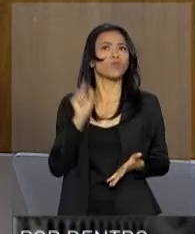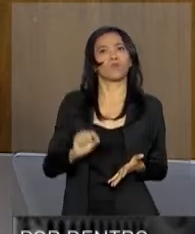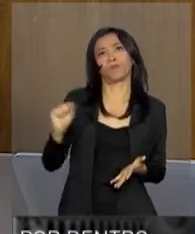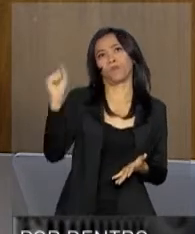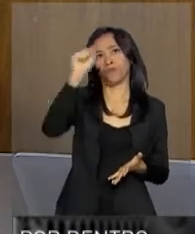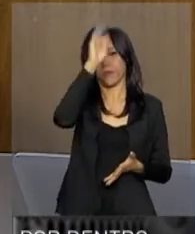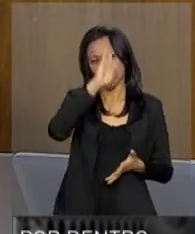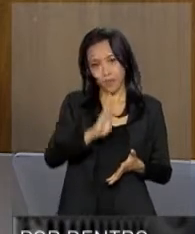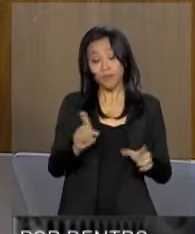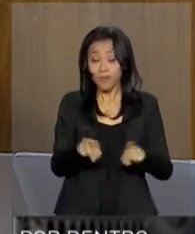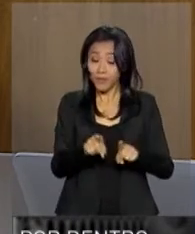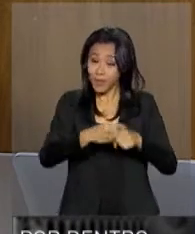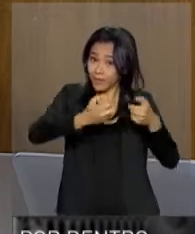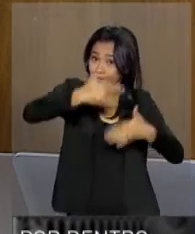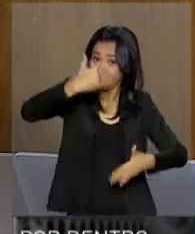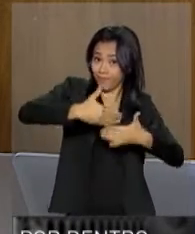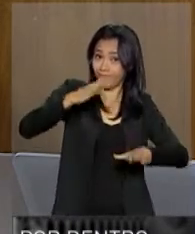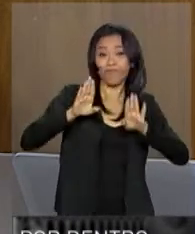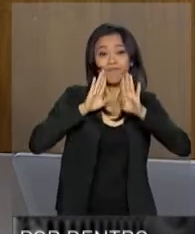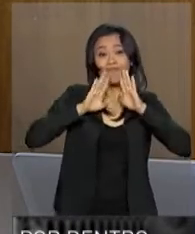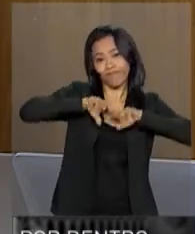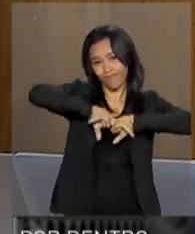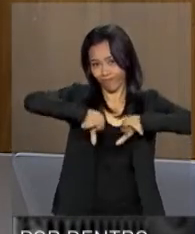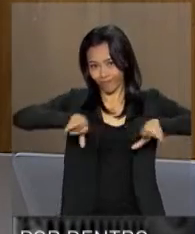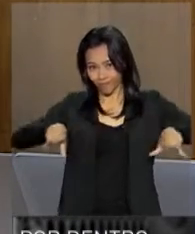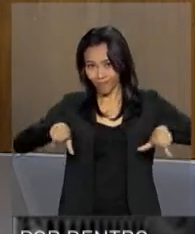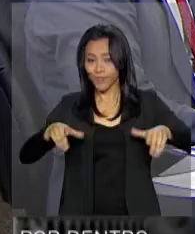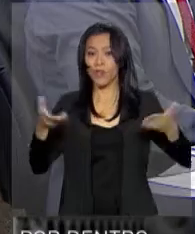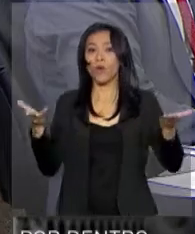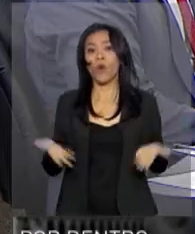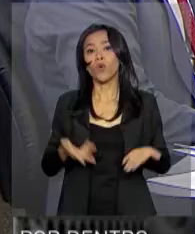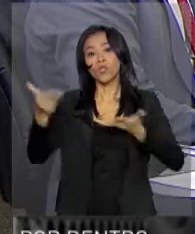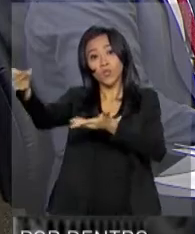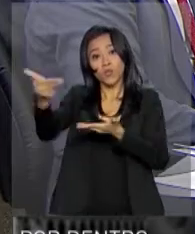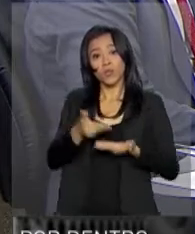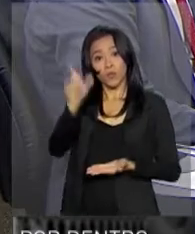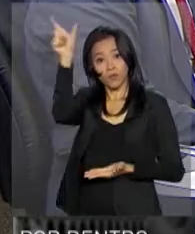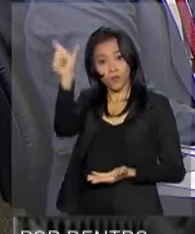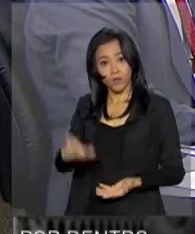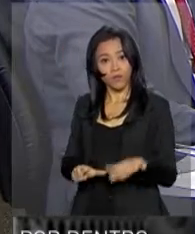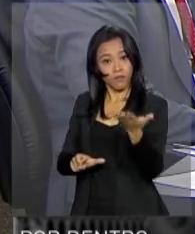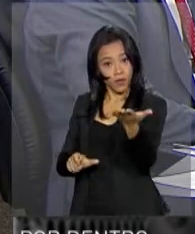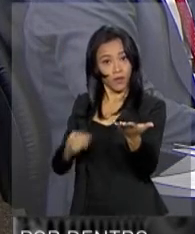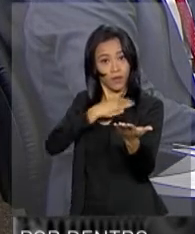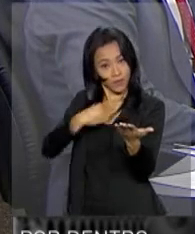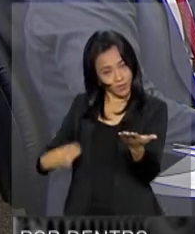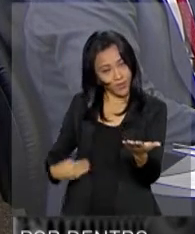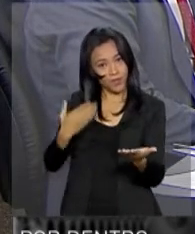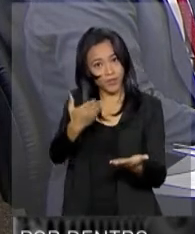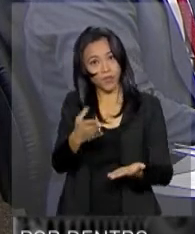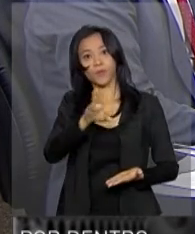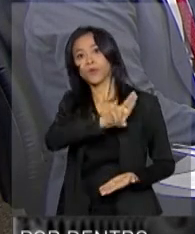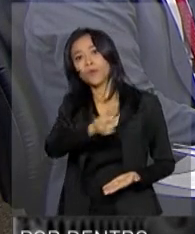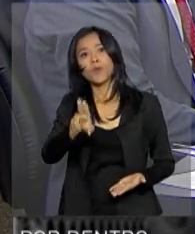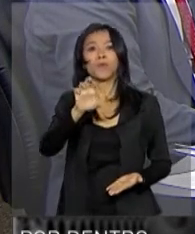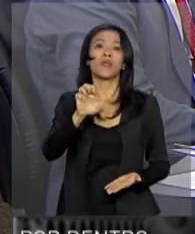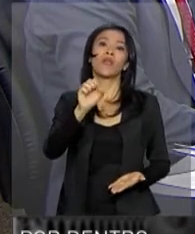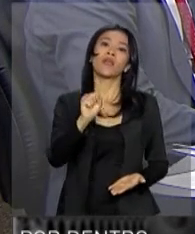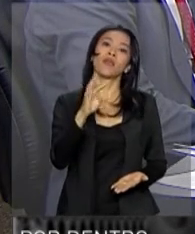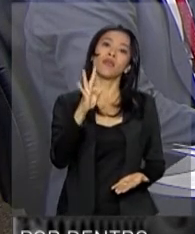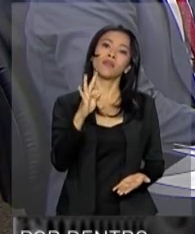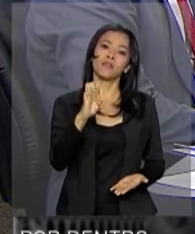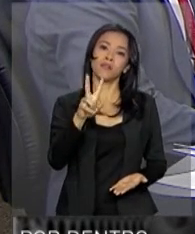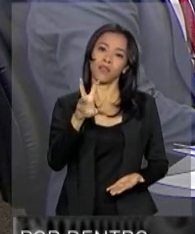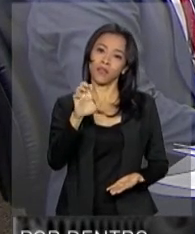das redes sociais o nosso convidado de hoje o ministro do planejamento desenvolvimento e gestão esteves colnago olá ministro